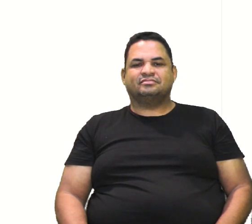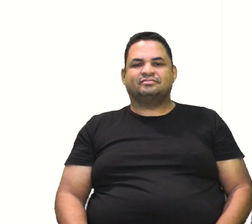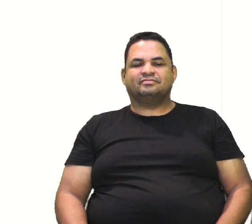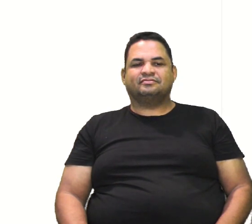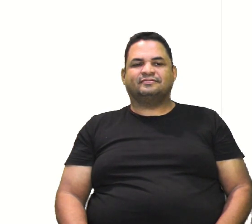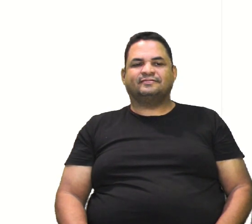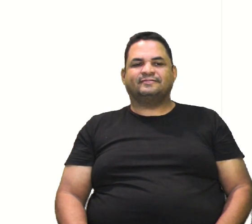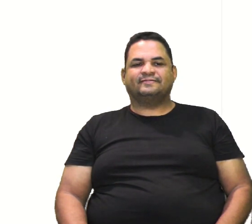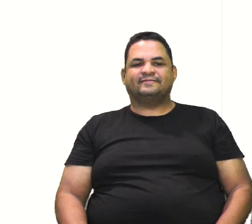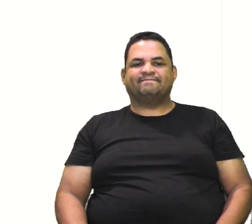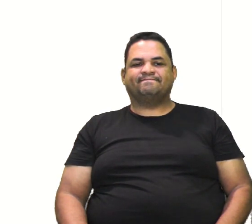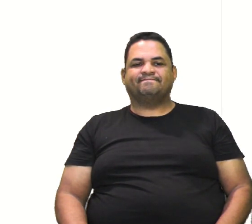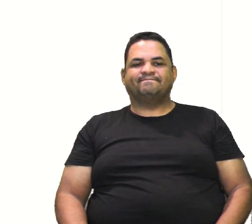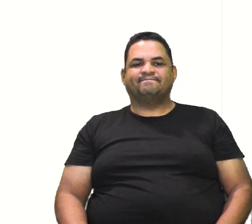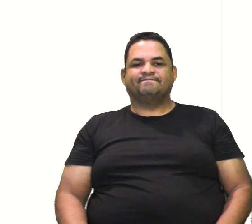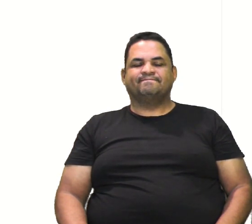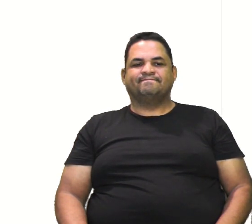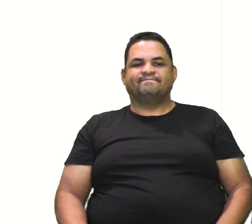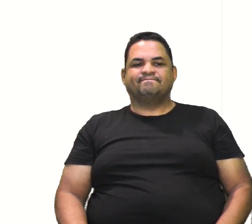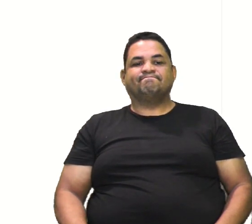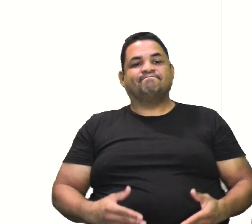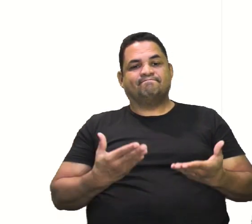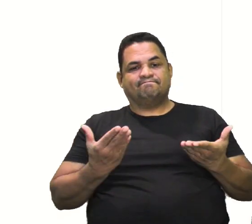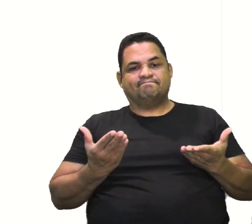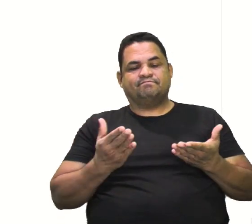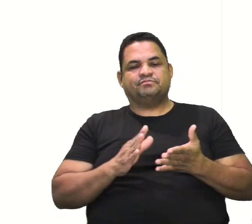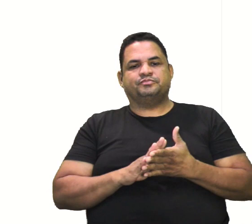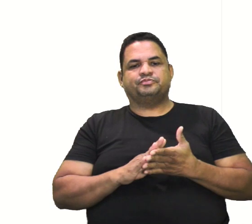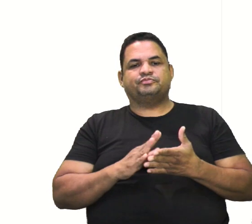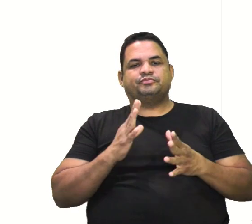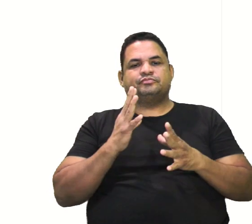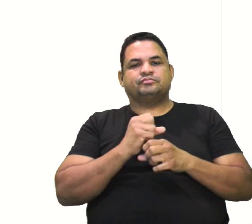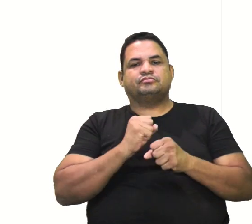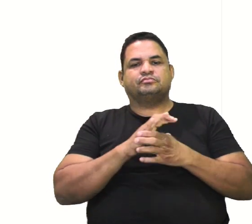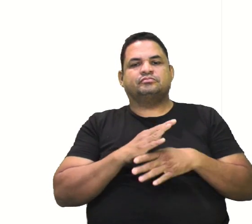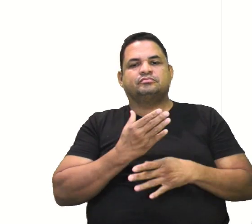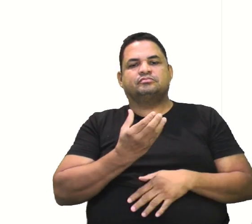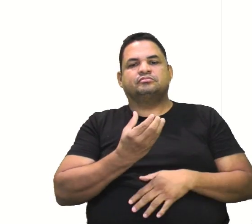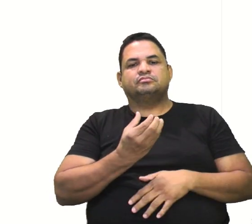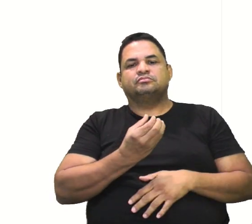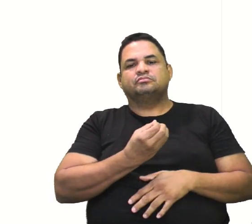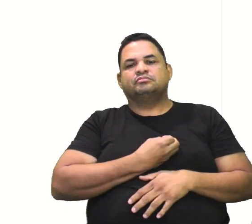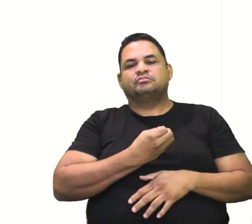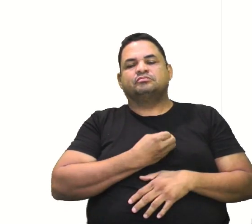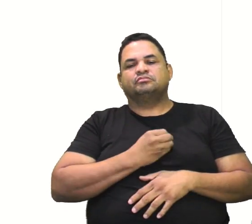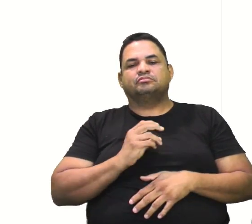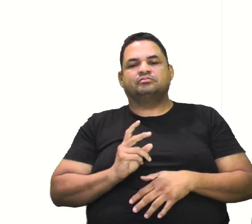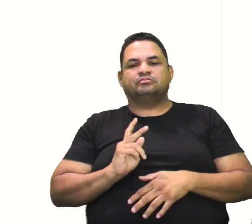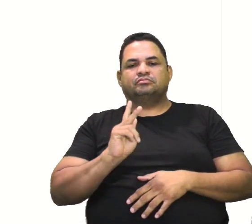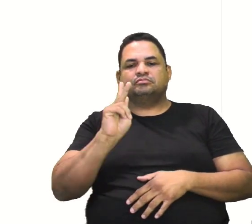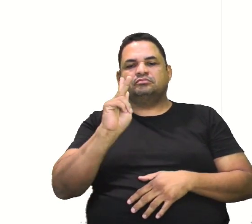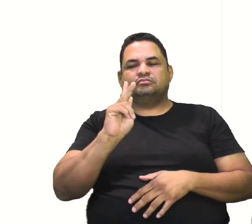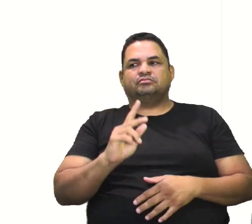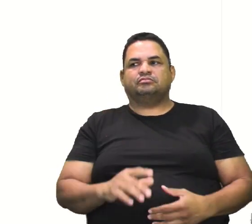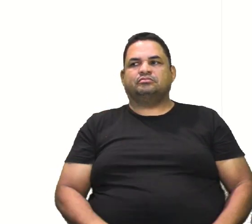para nós. Vai lá. Nessas condições, calcule o valor de